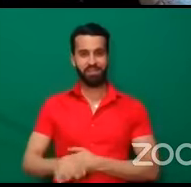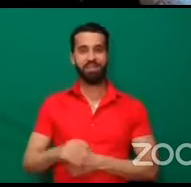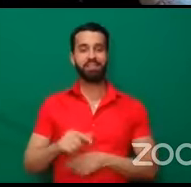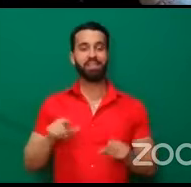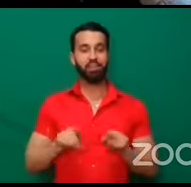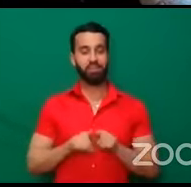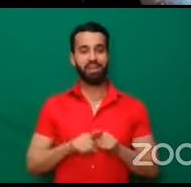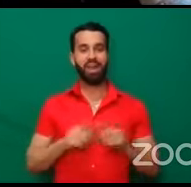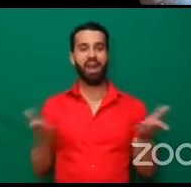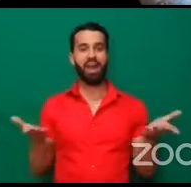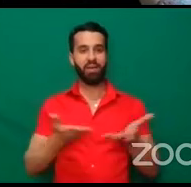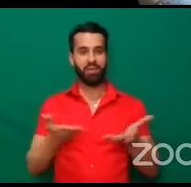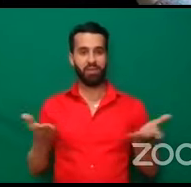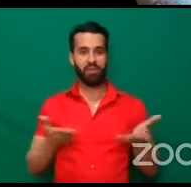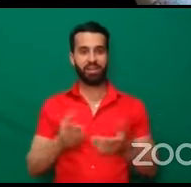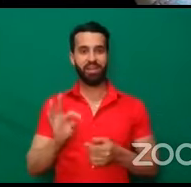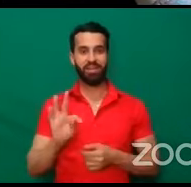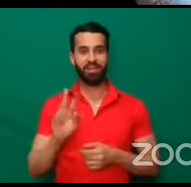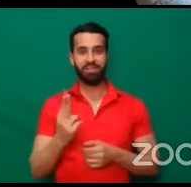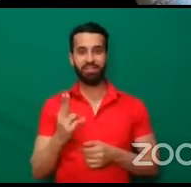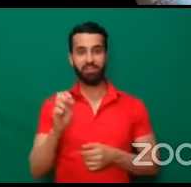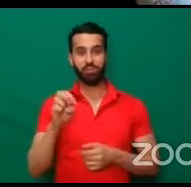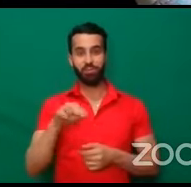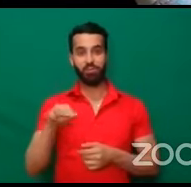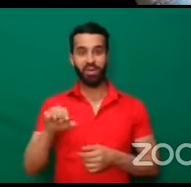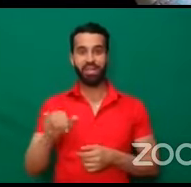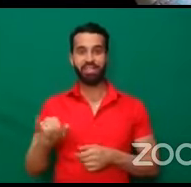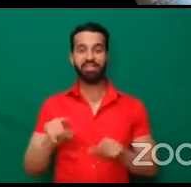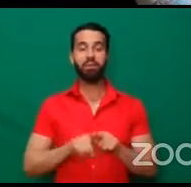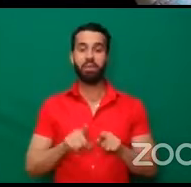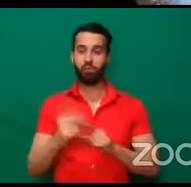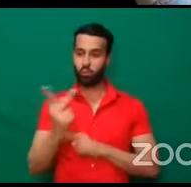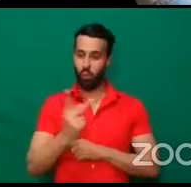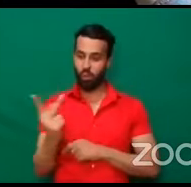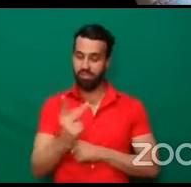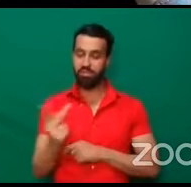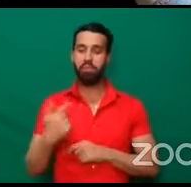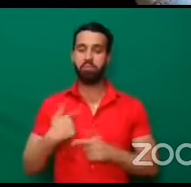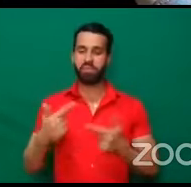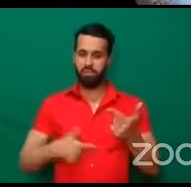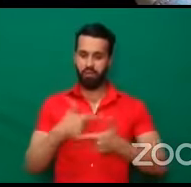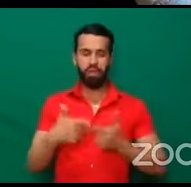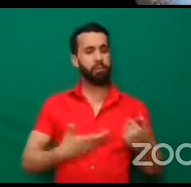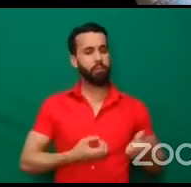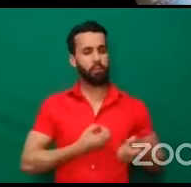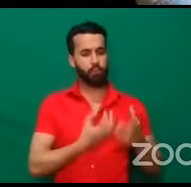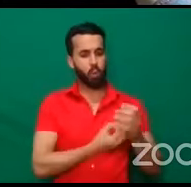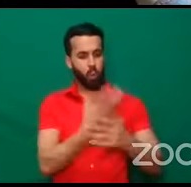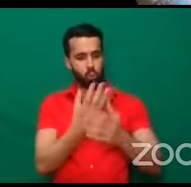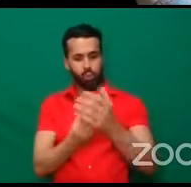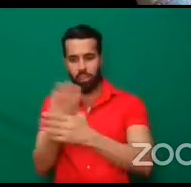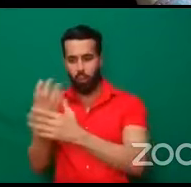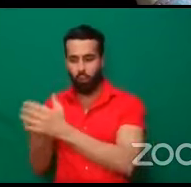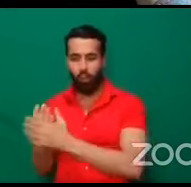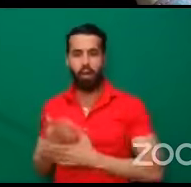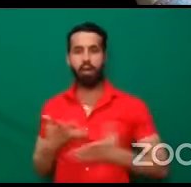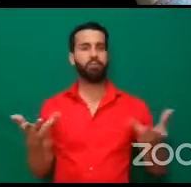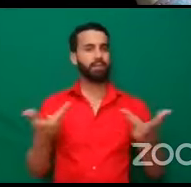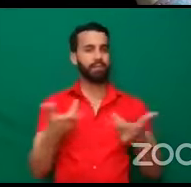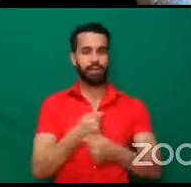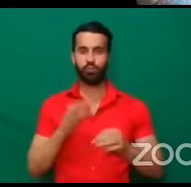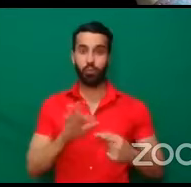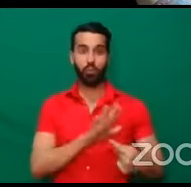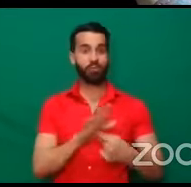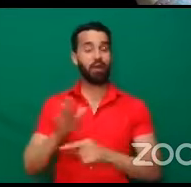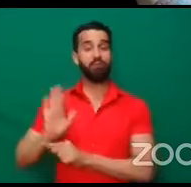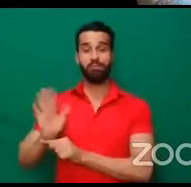Então, tem que seguir em frente mesmo e fazer essa produção, né? Porque é fantástico mostrar isso